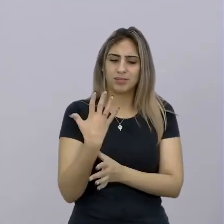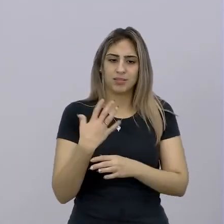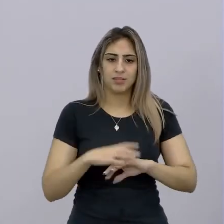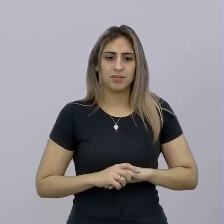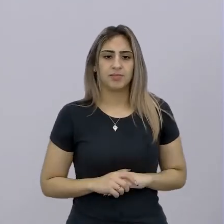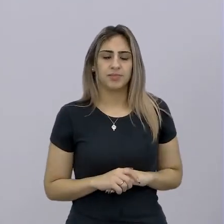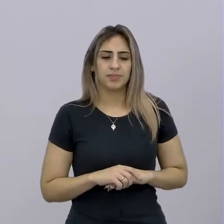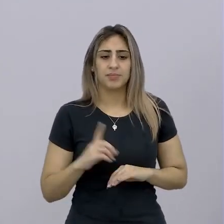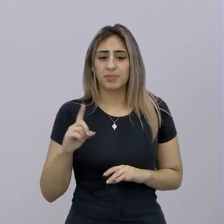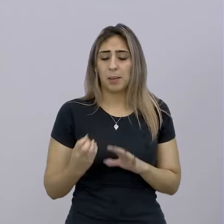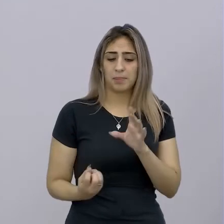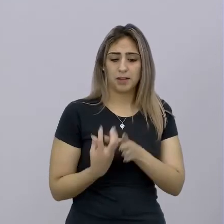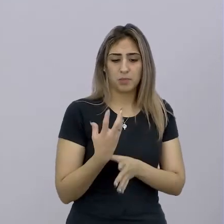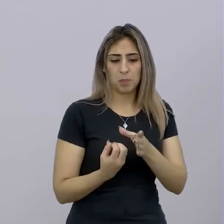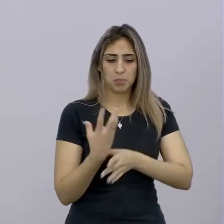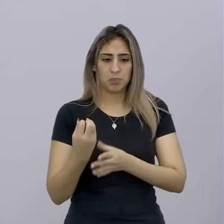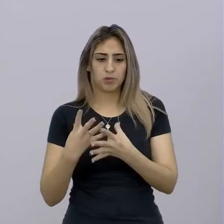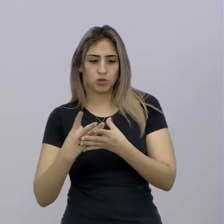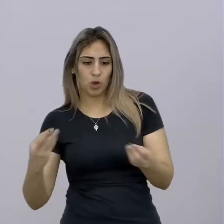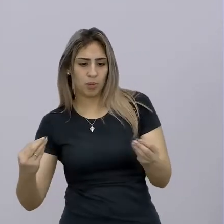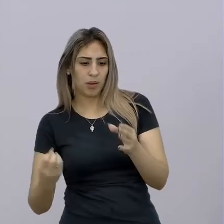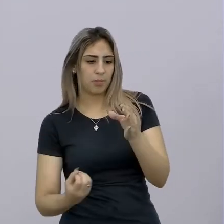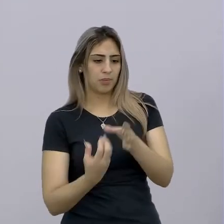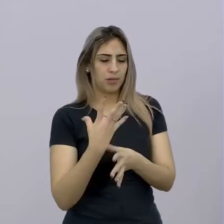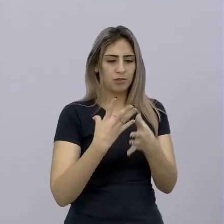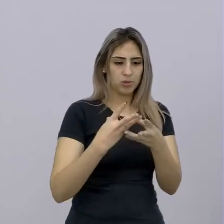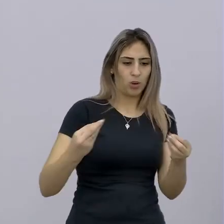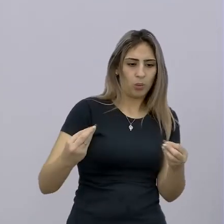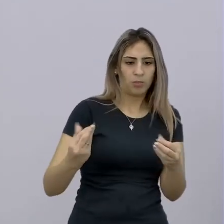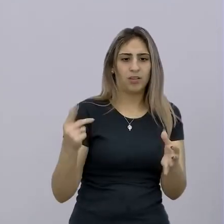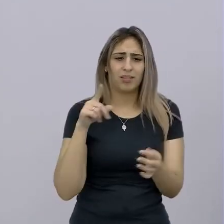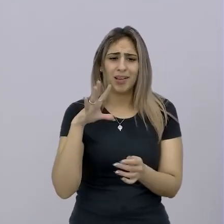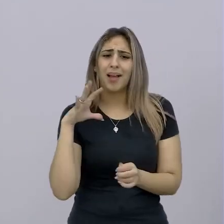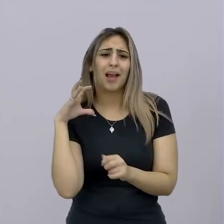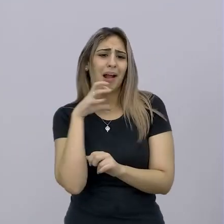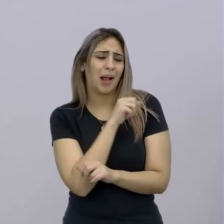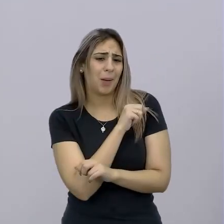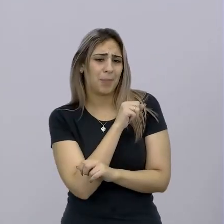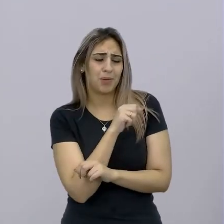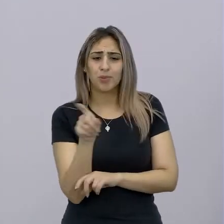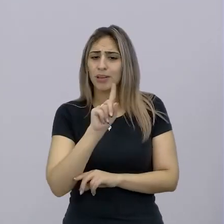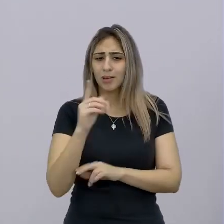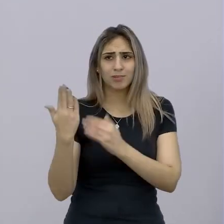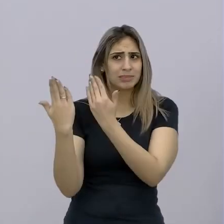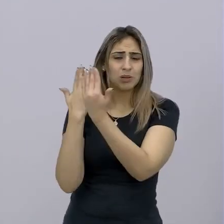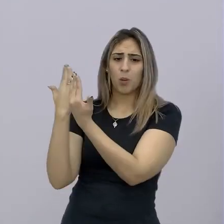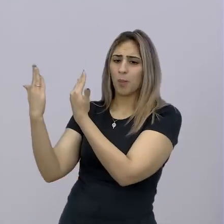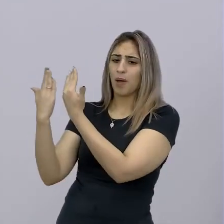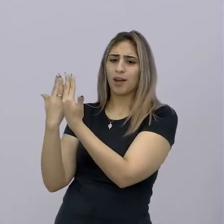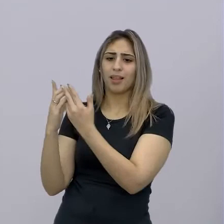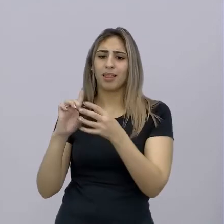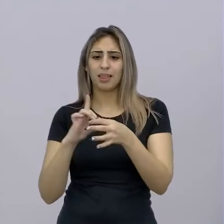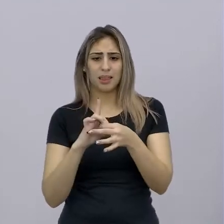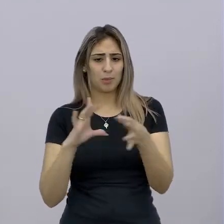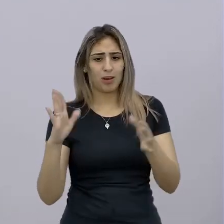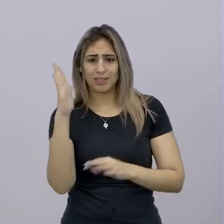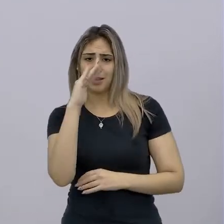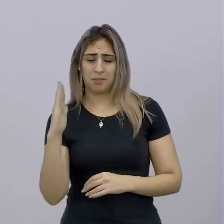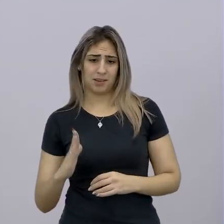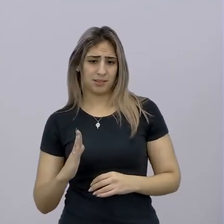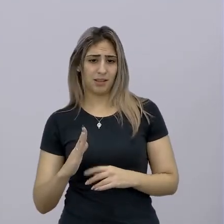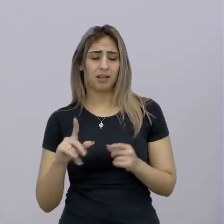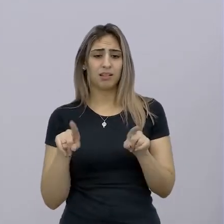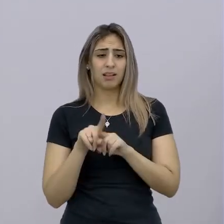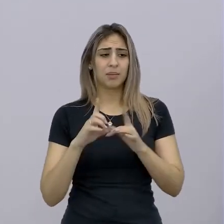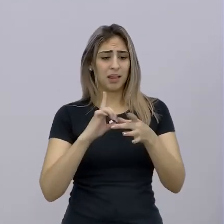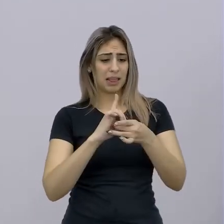e desaparecem com uma rapidez muito grande, né? E não se compara então a democracia brasileira